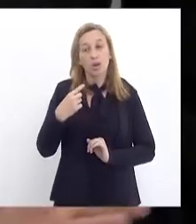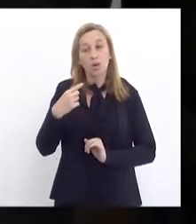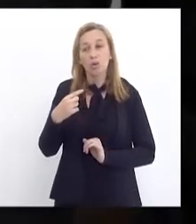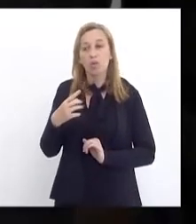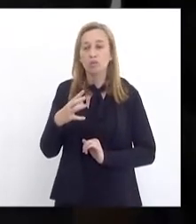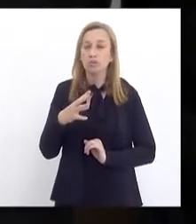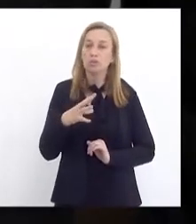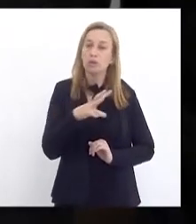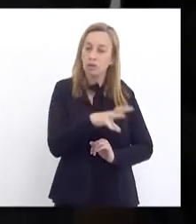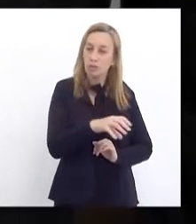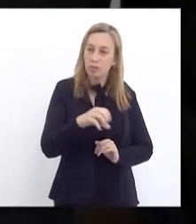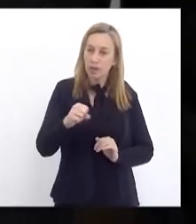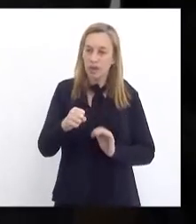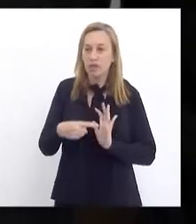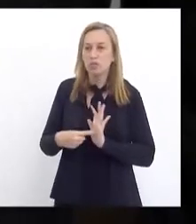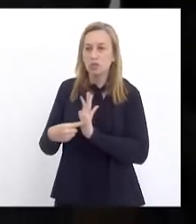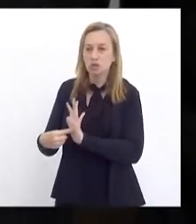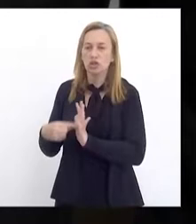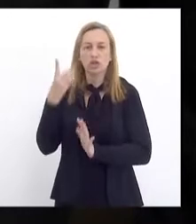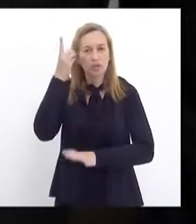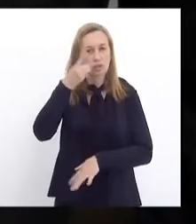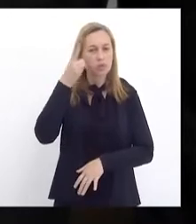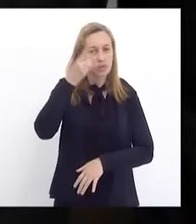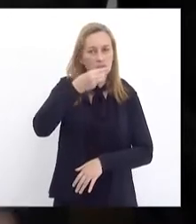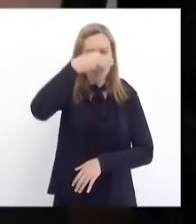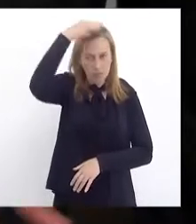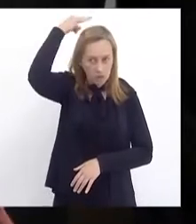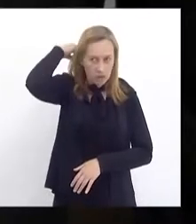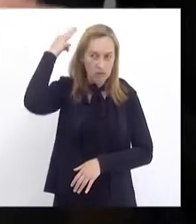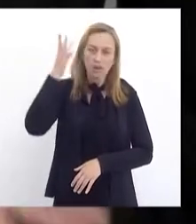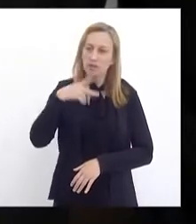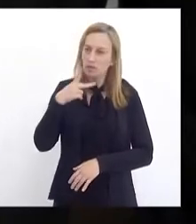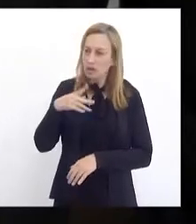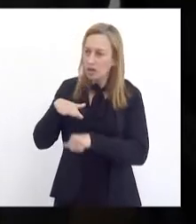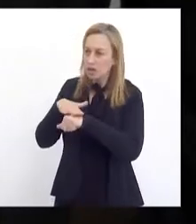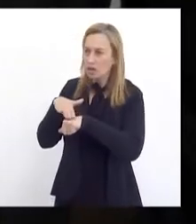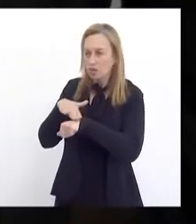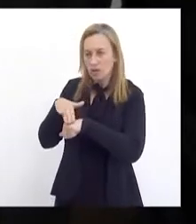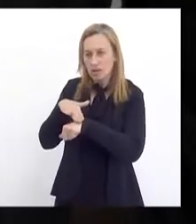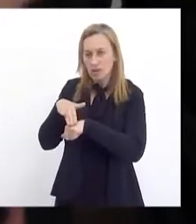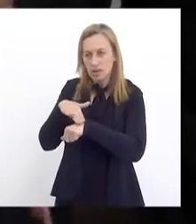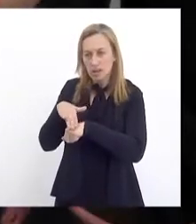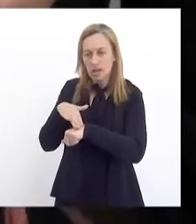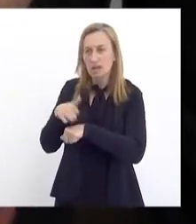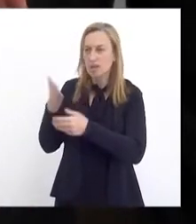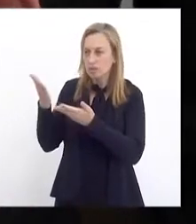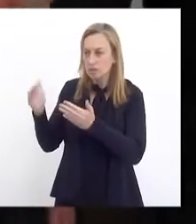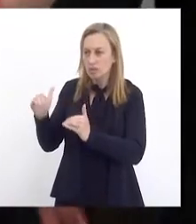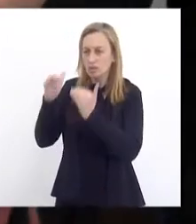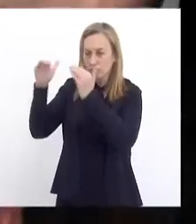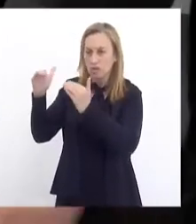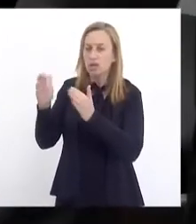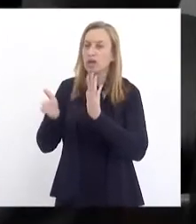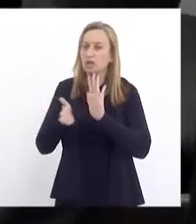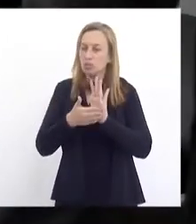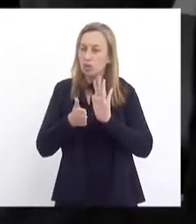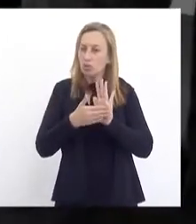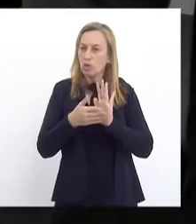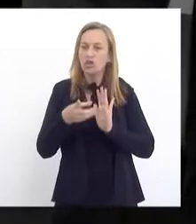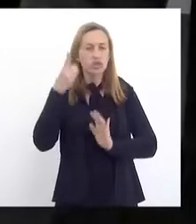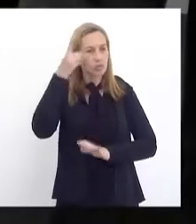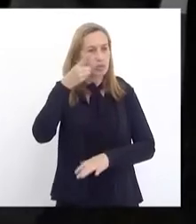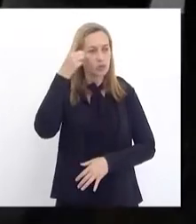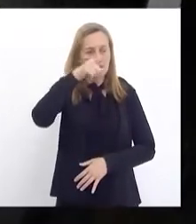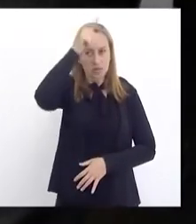conhecimento do deputado Márcio Pacheco, ponderei com Vossa Excelência que, inclusive, as propostas do